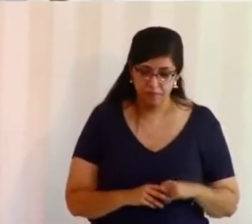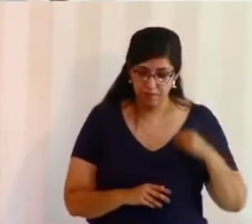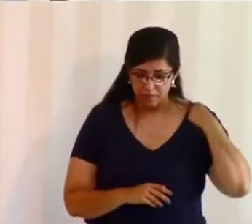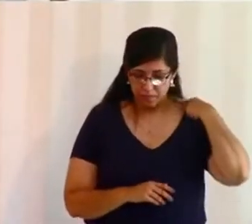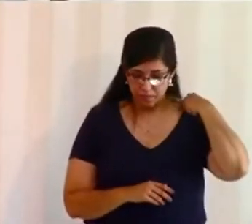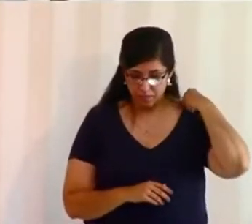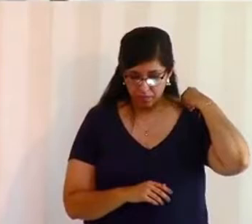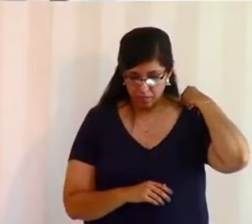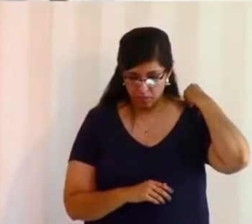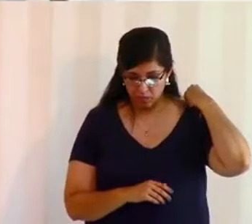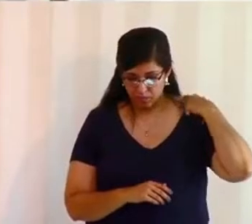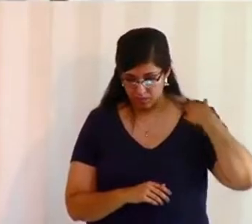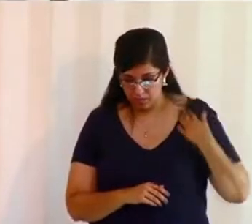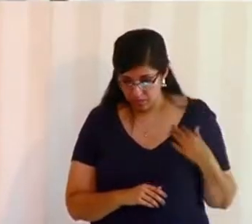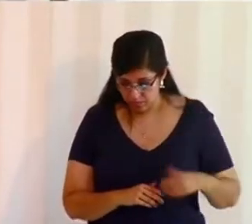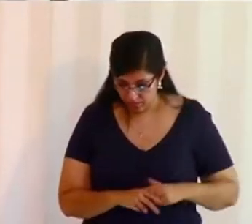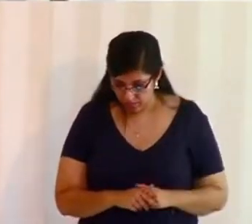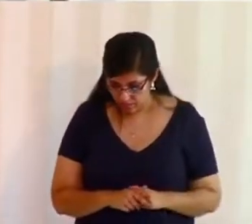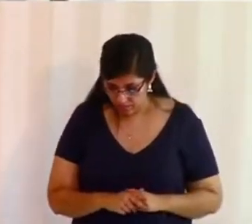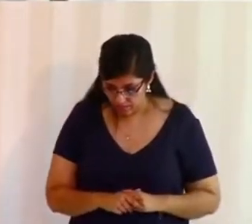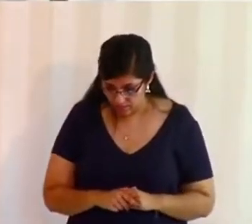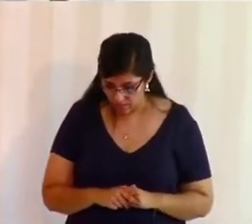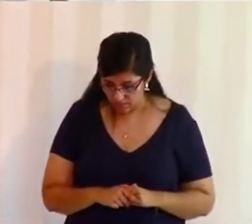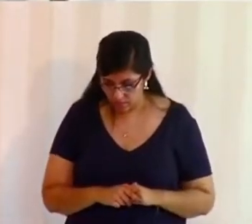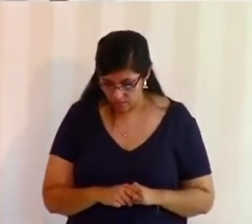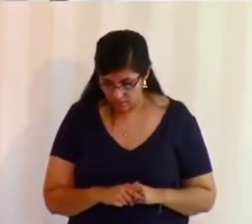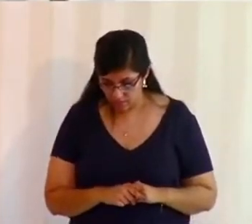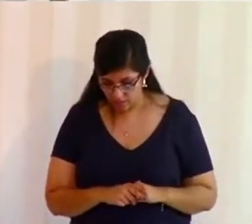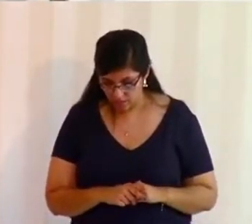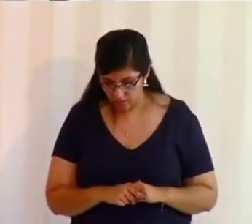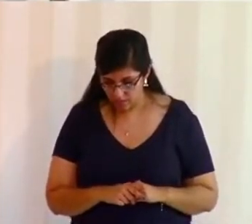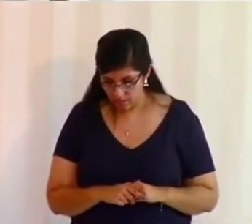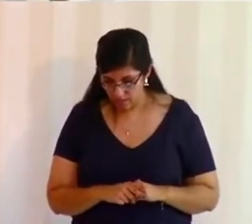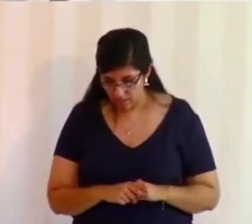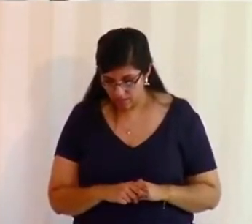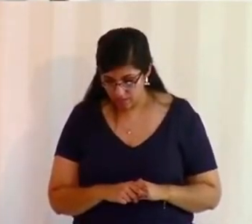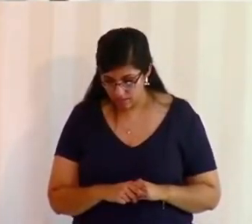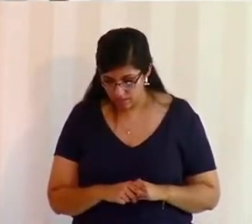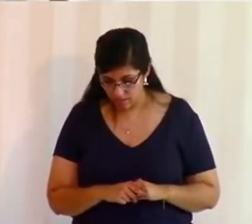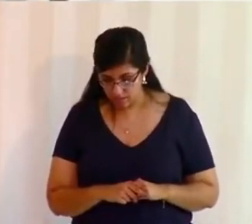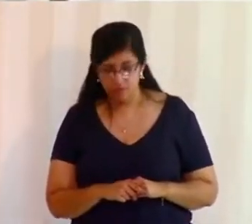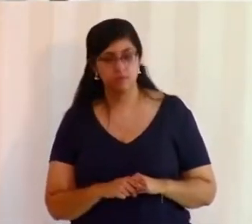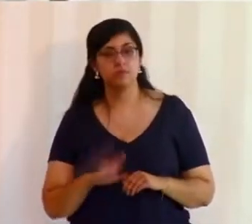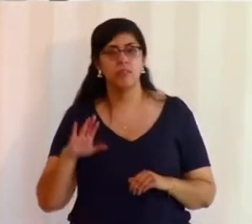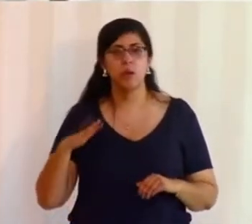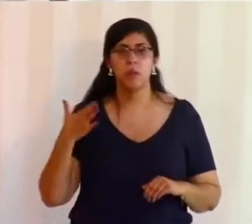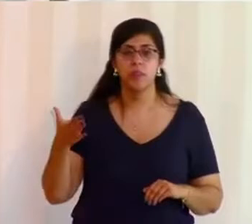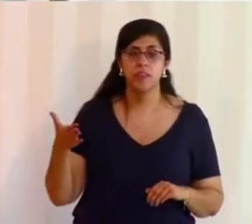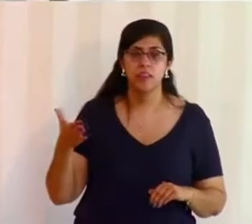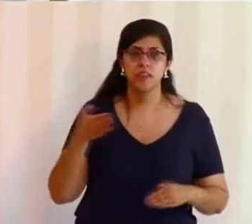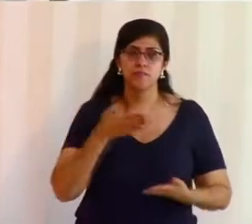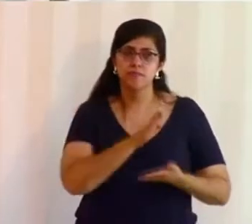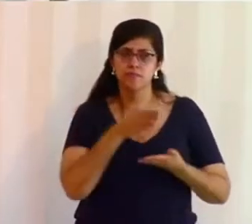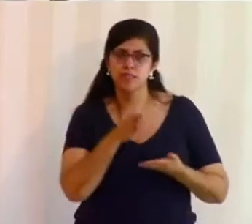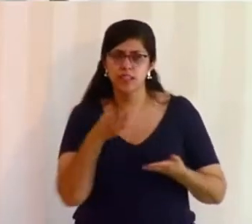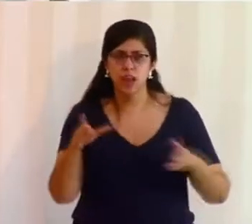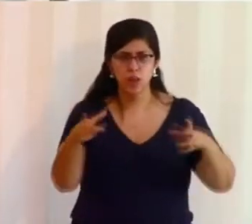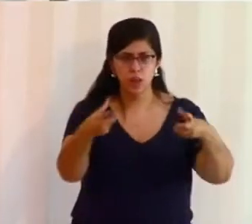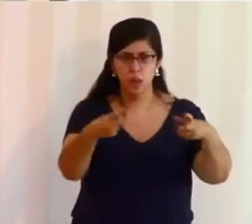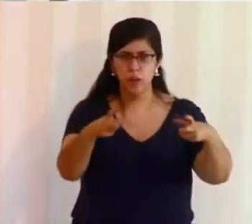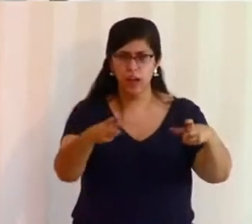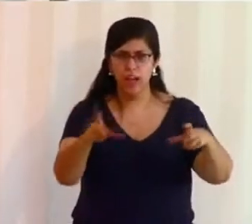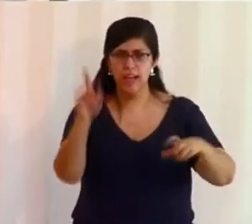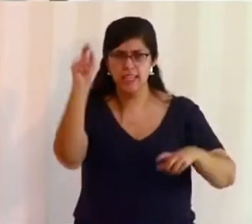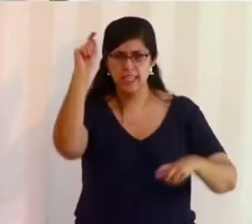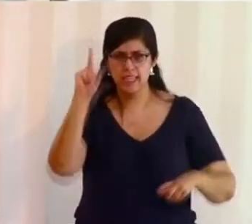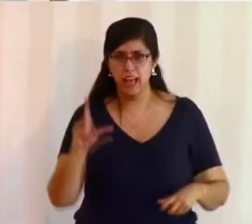verso 6... e diz que eles estavam percorrendo a região frígio-gálata, é aquela região de todas aquelas cidades da primeira